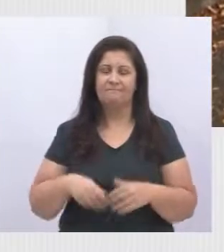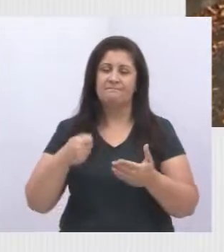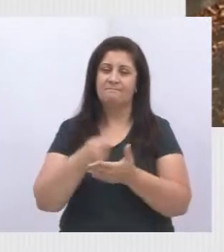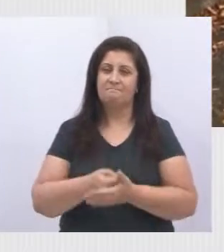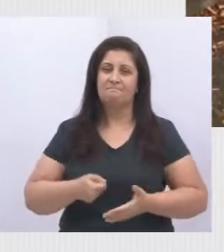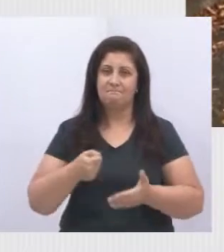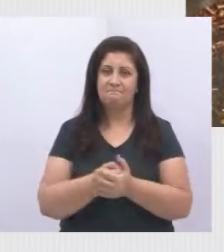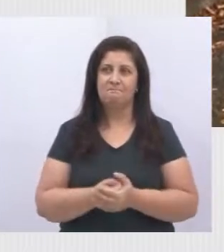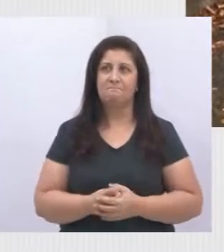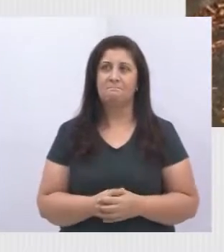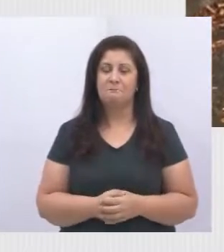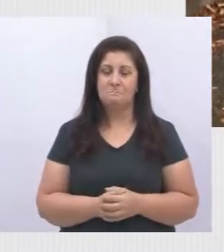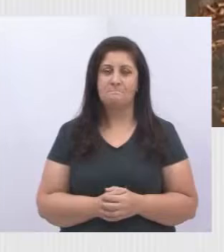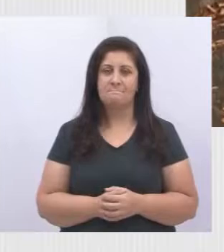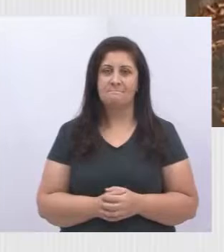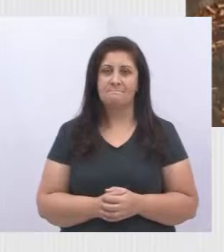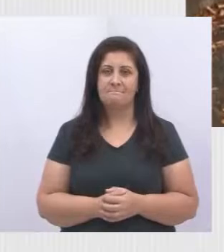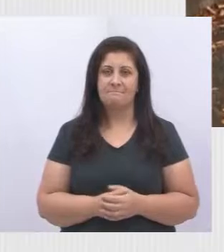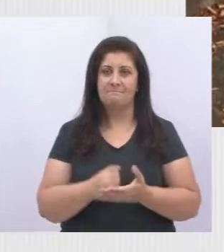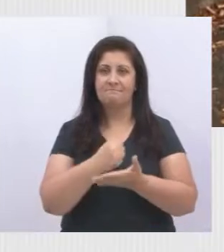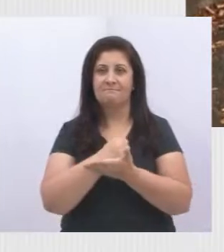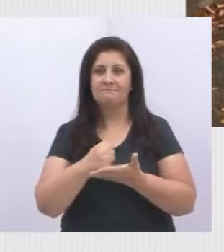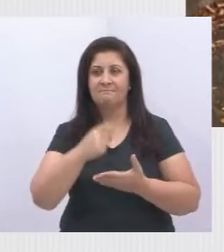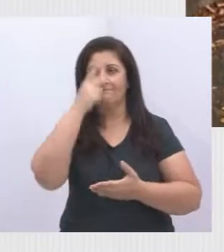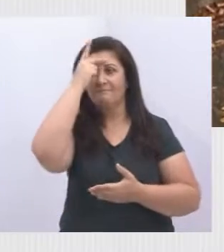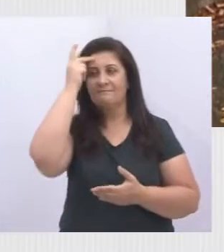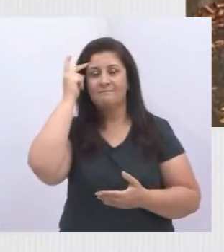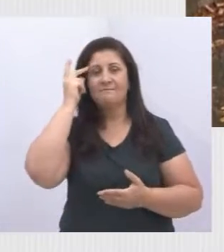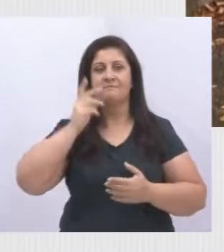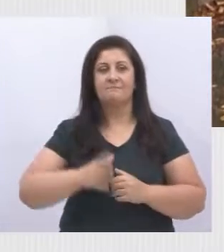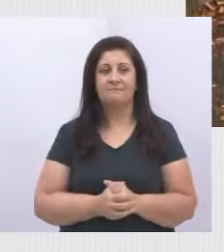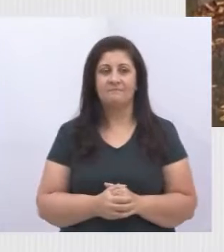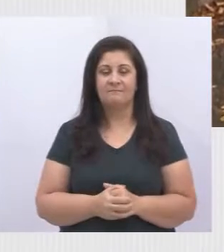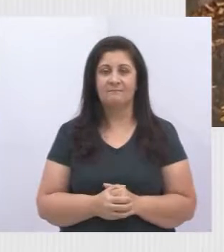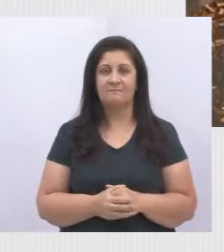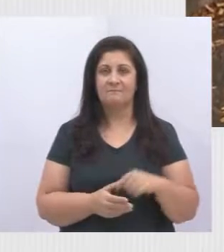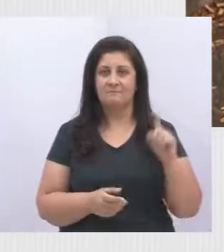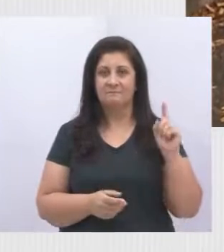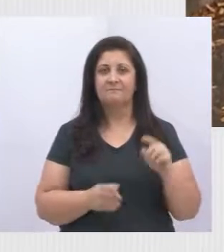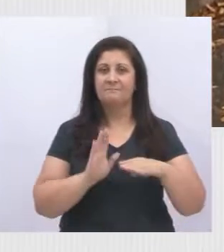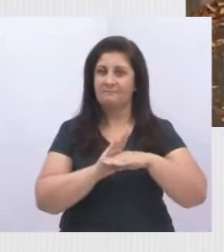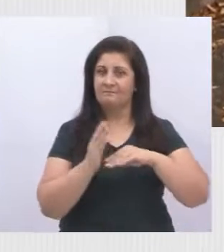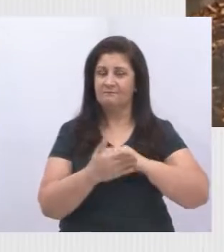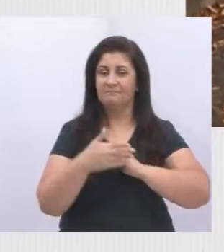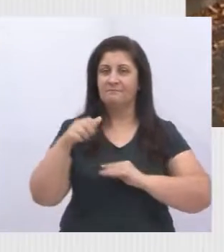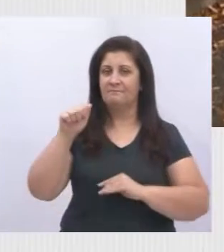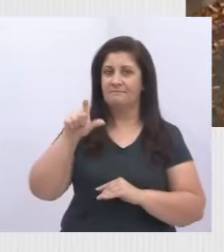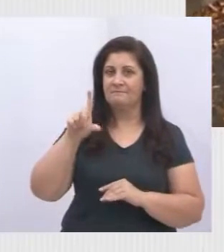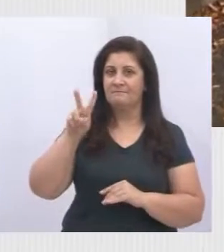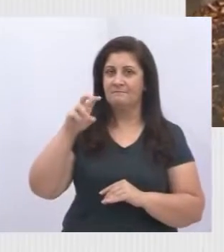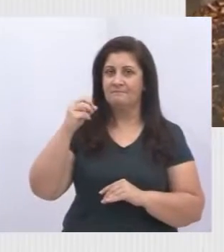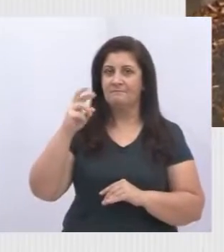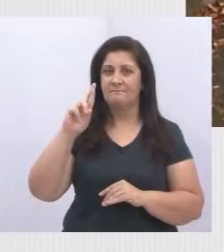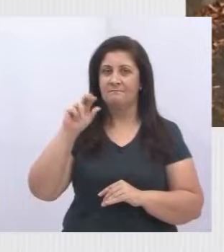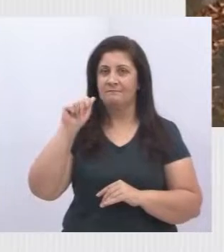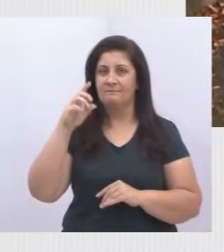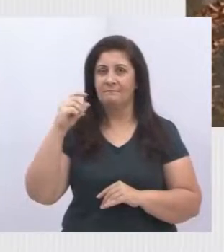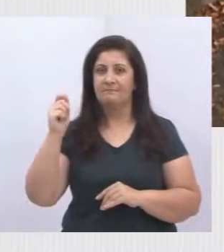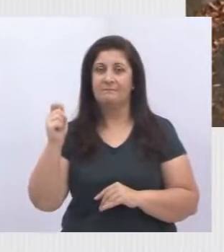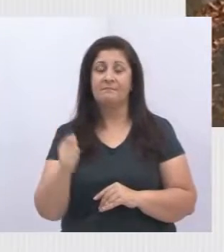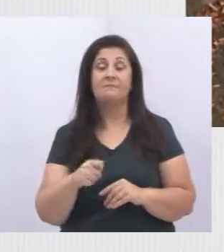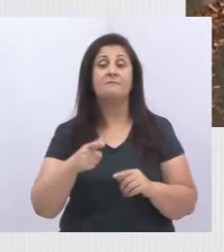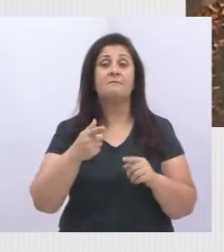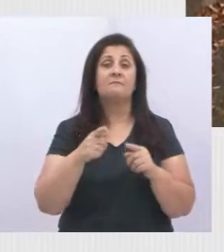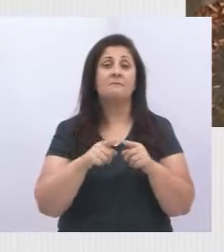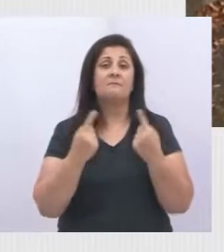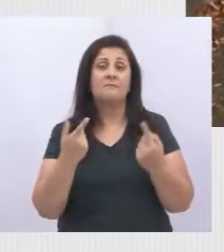isto. Aqui passa gente aqui, que aqui estou no Jardim Alvorada, mas passa gente do 1º de maio.